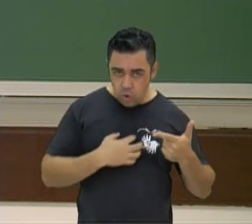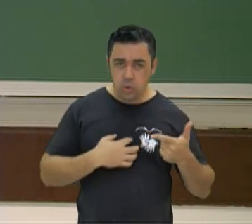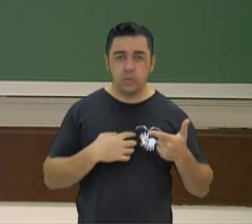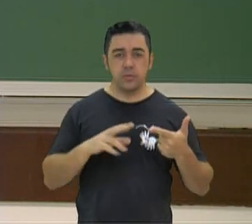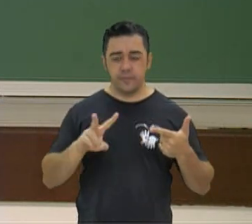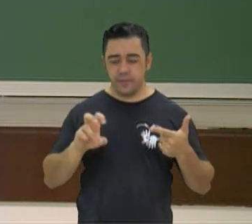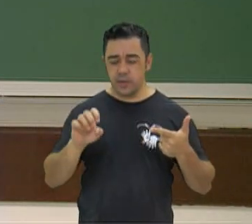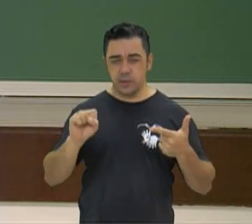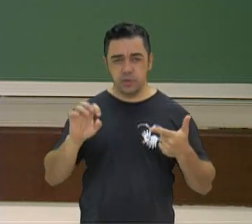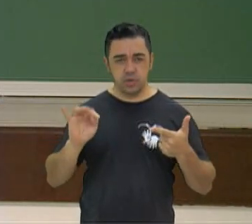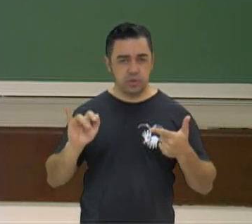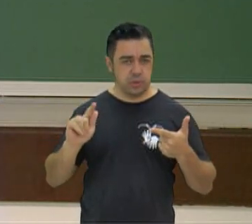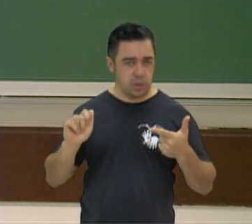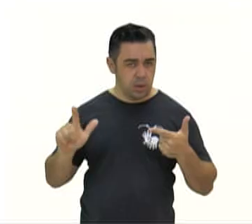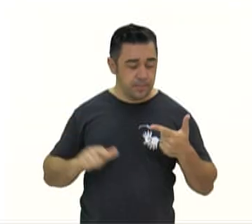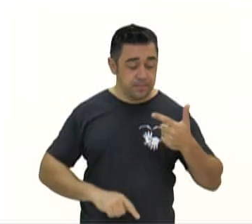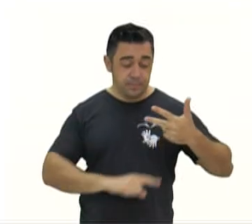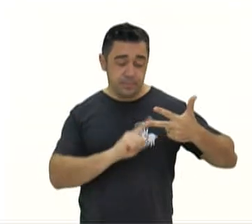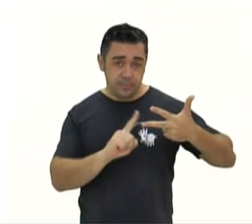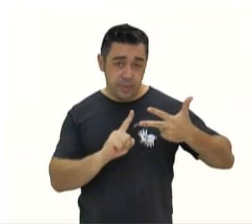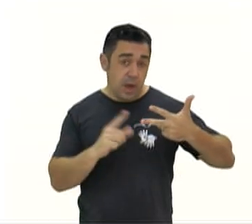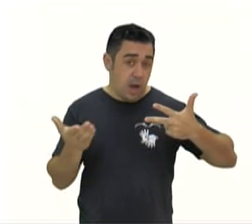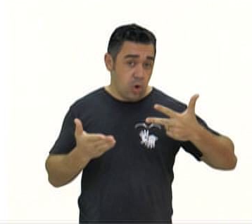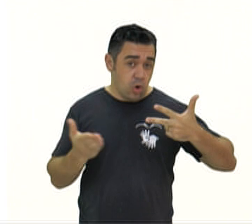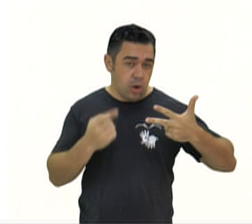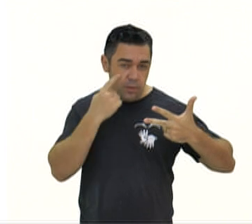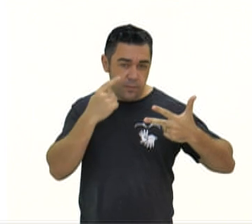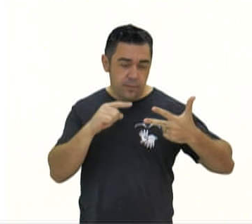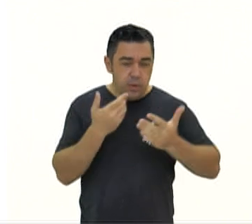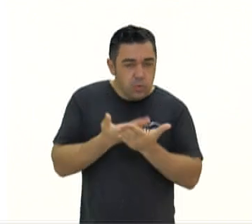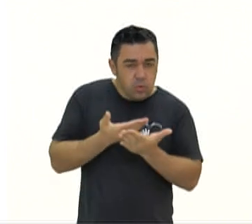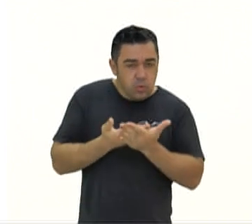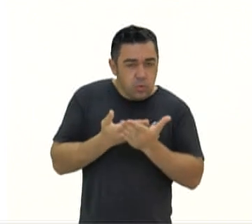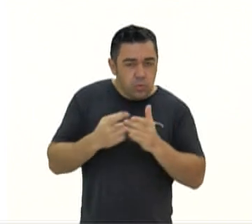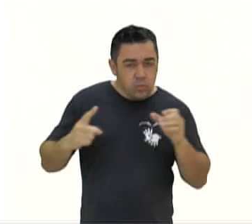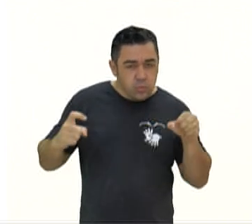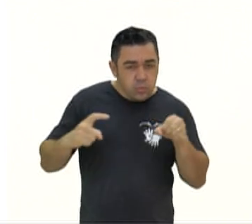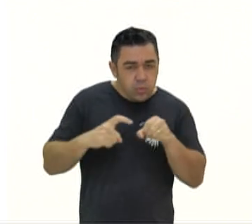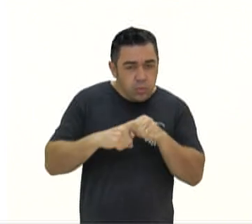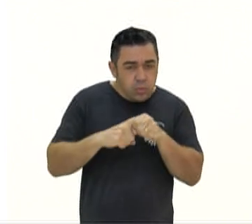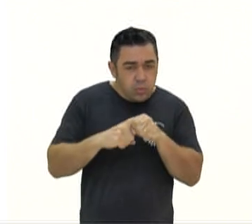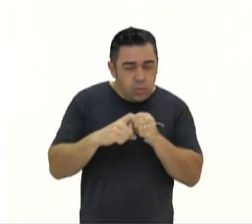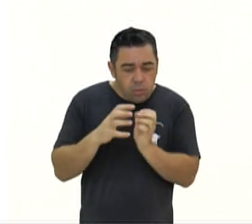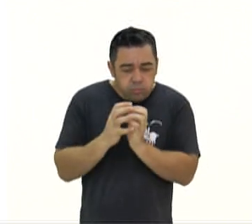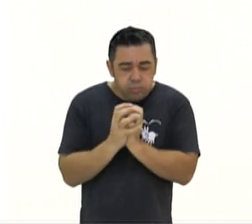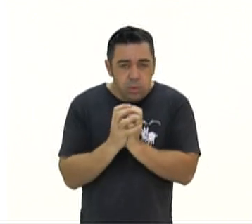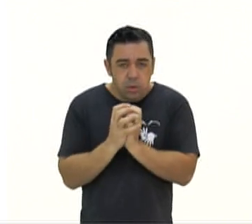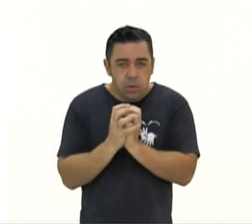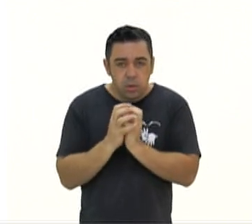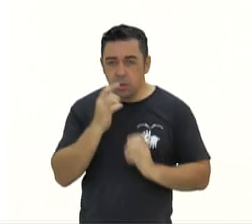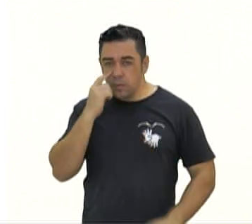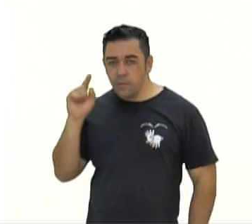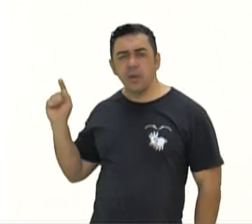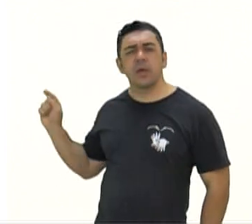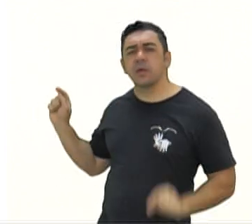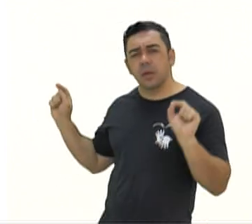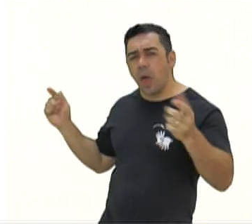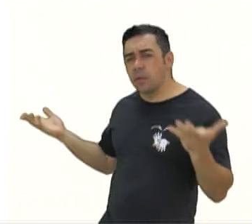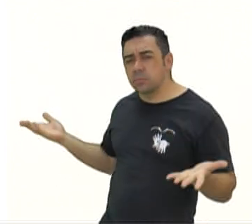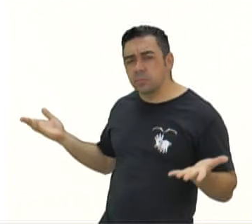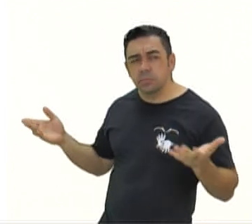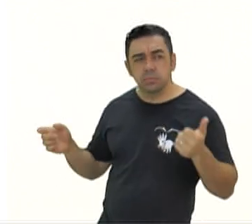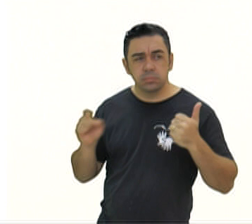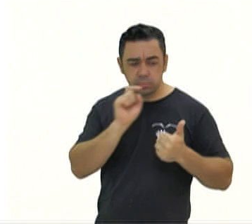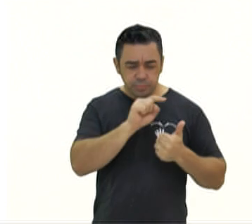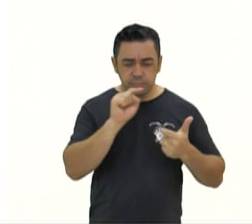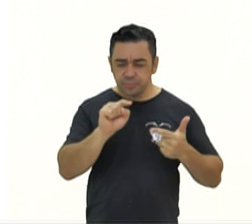acontece. Mais um aqui, então, embriologia. Olhem essa figura aqui. Vocês conseguem me dizer o embrião do que é cada um desses